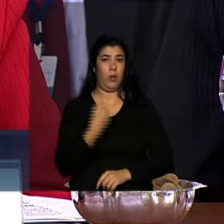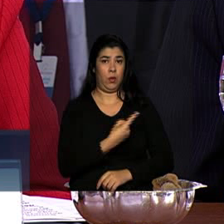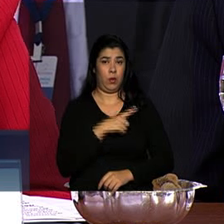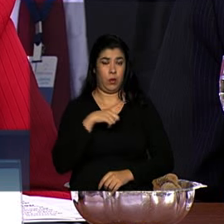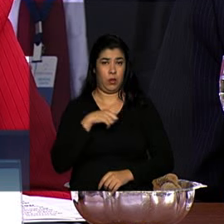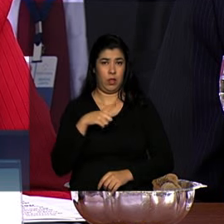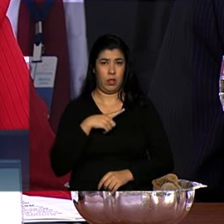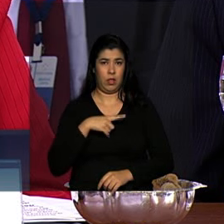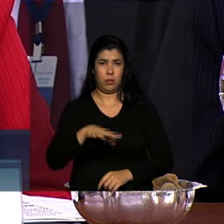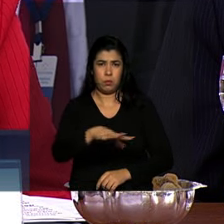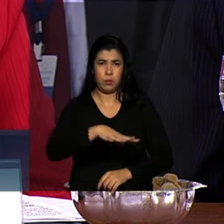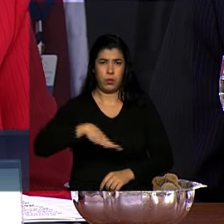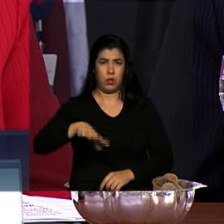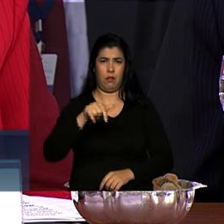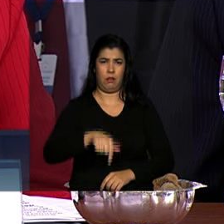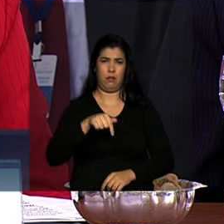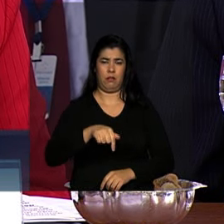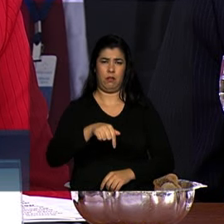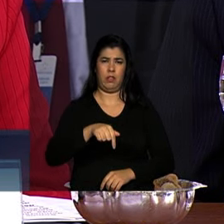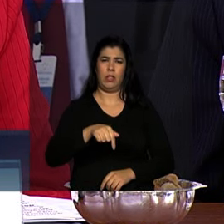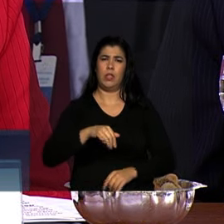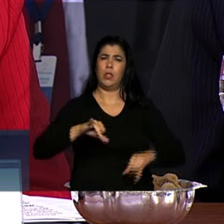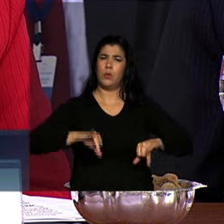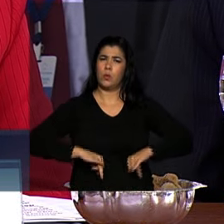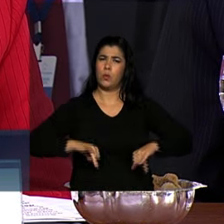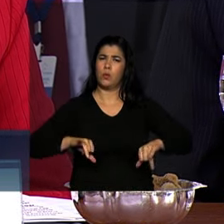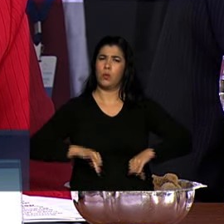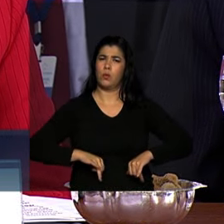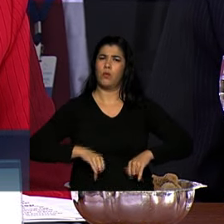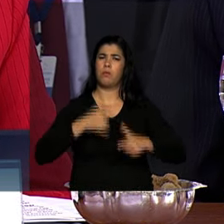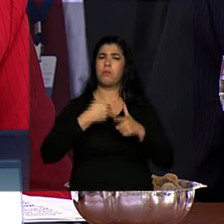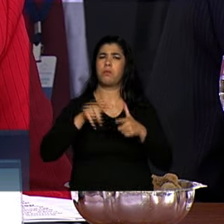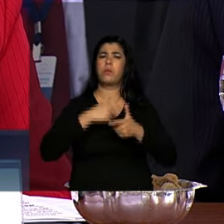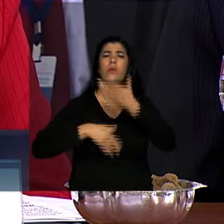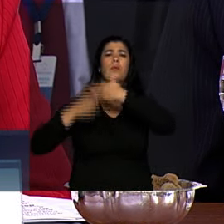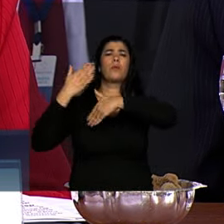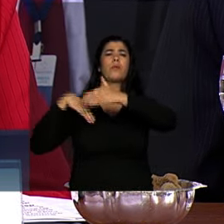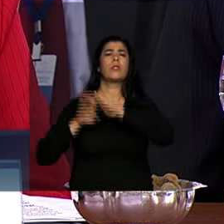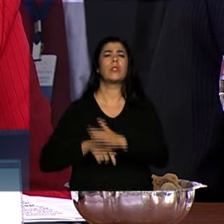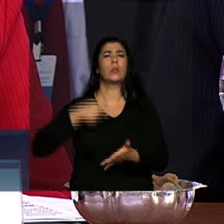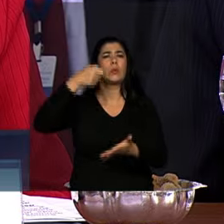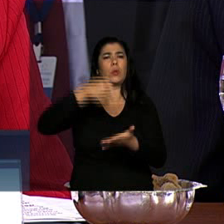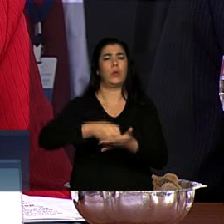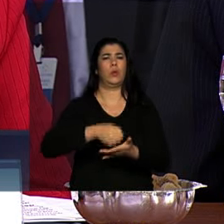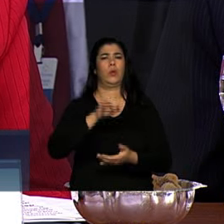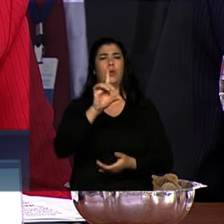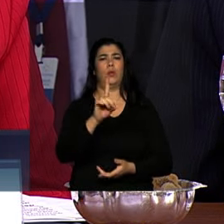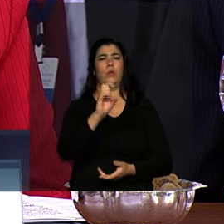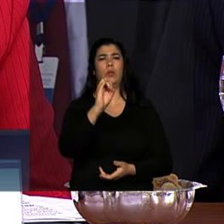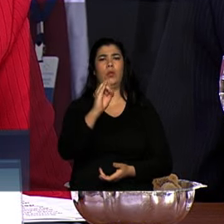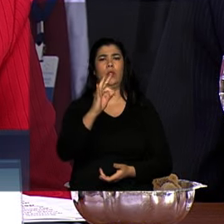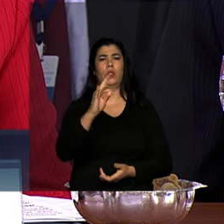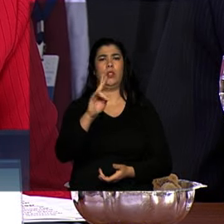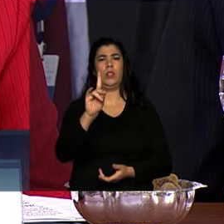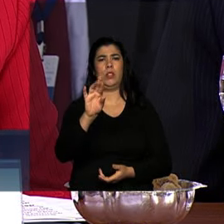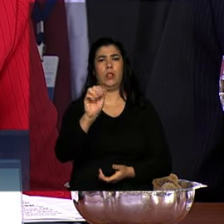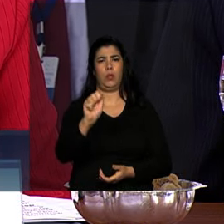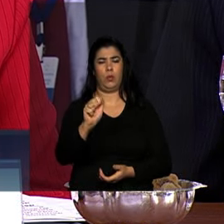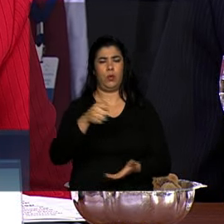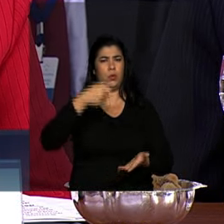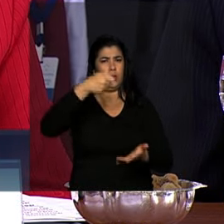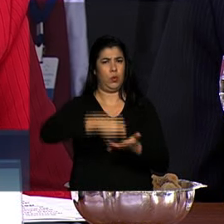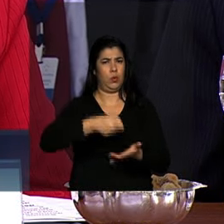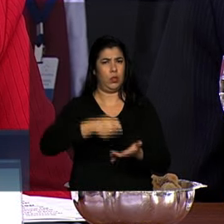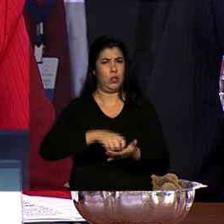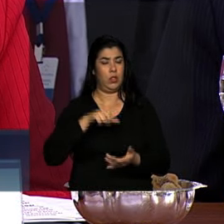que sofreu muito, com as ditaduras. Hoje, somos uma região onde a